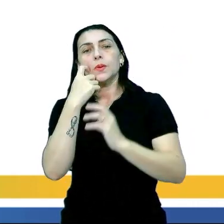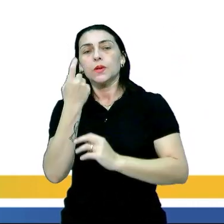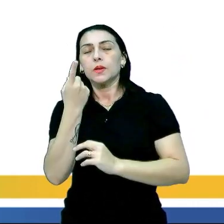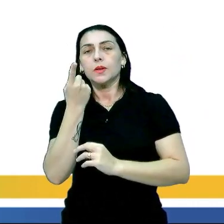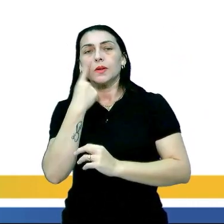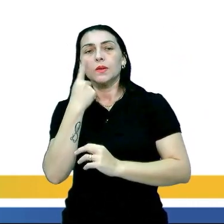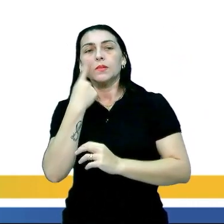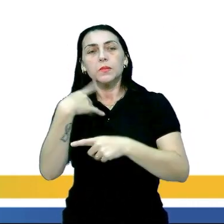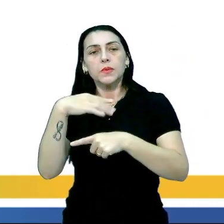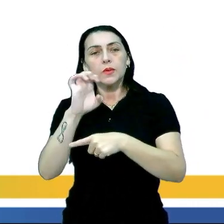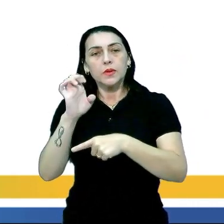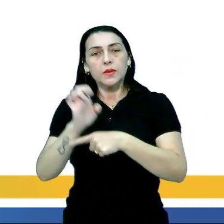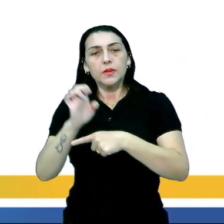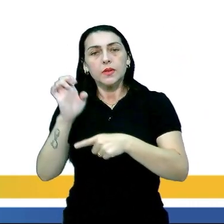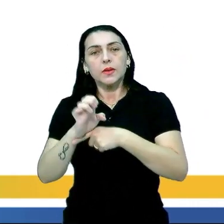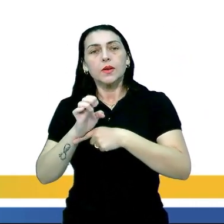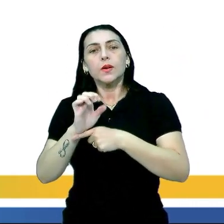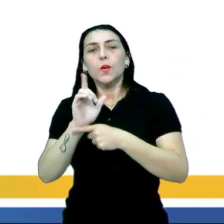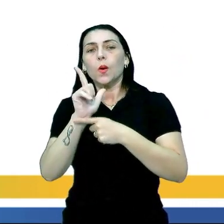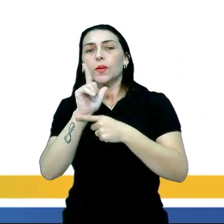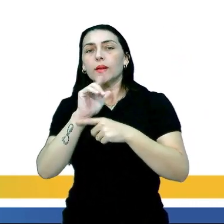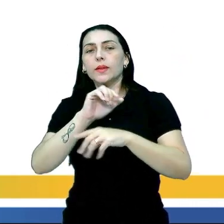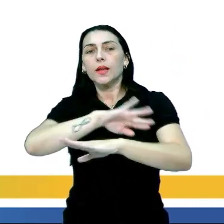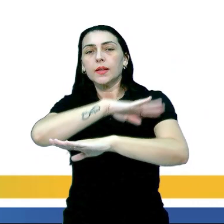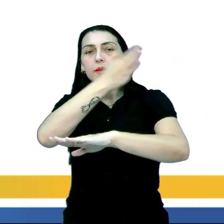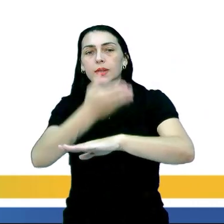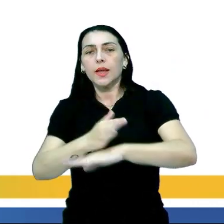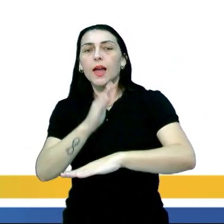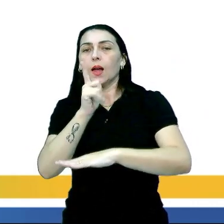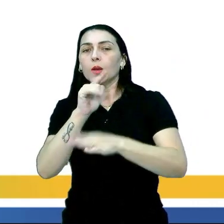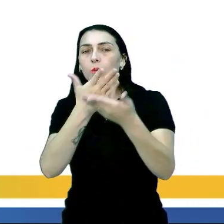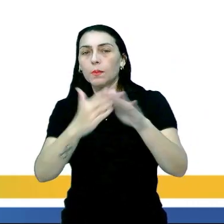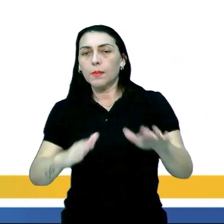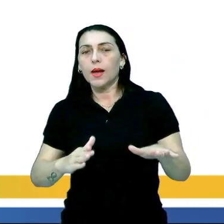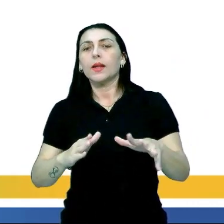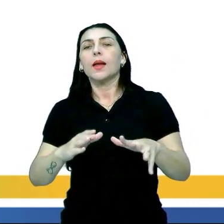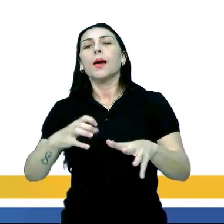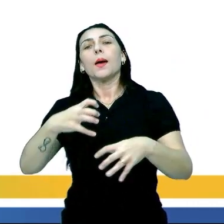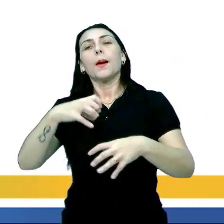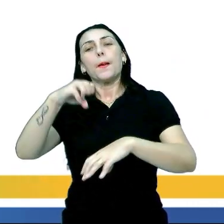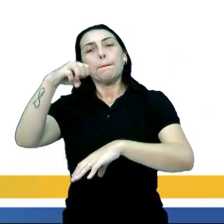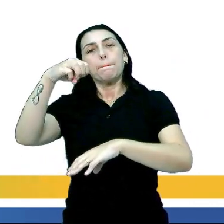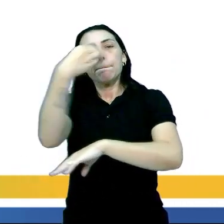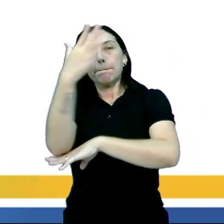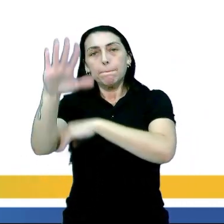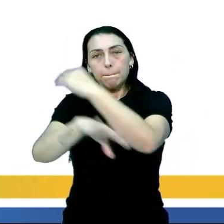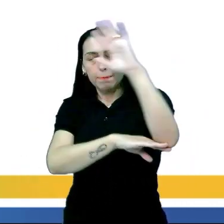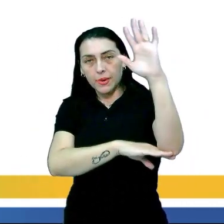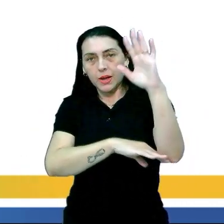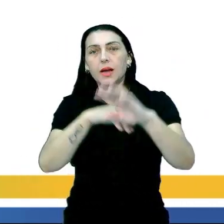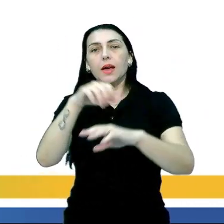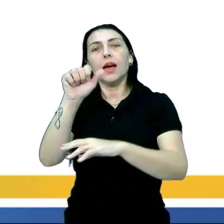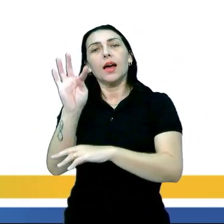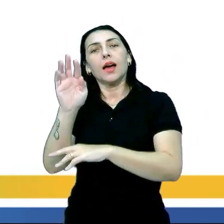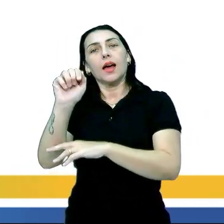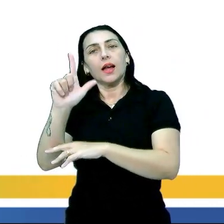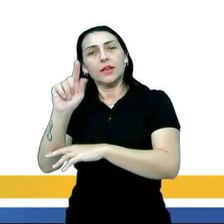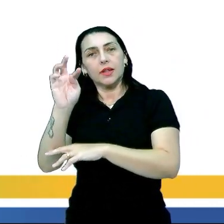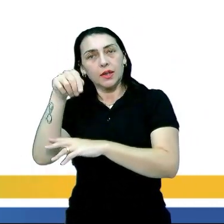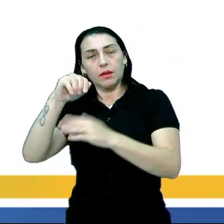para a alternativa E. As encostas da Serra do Mar, no domínio da Mata Atlântica,